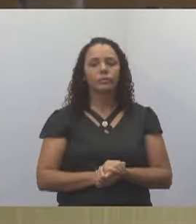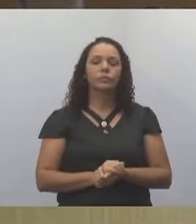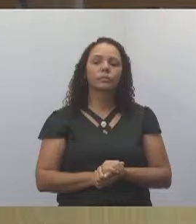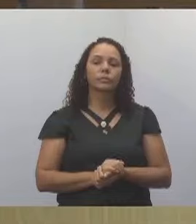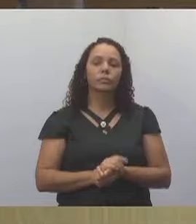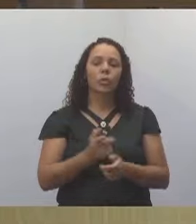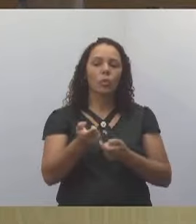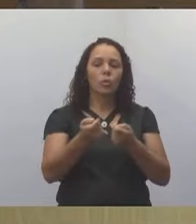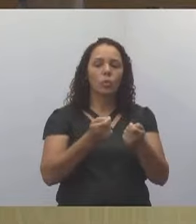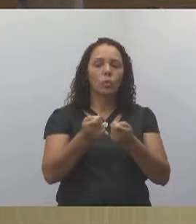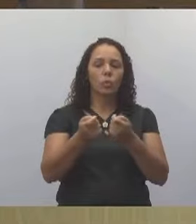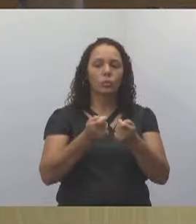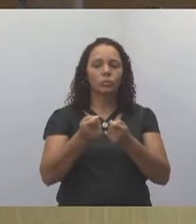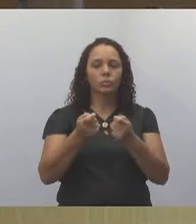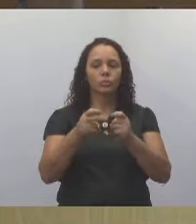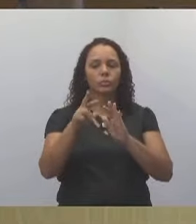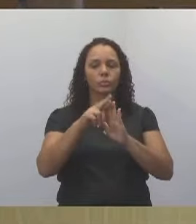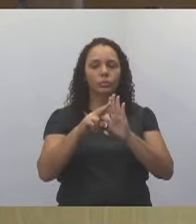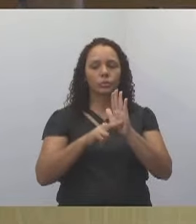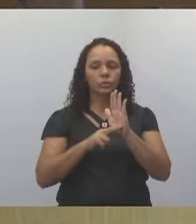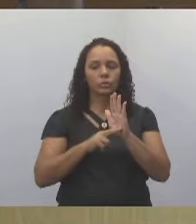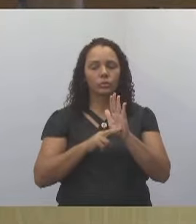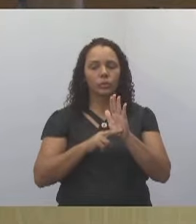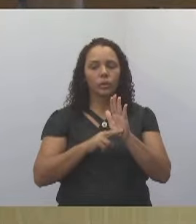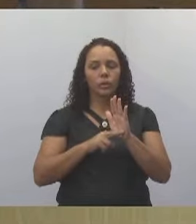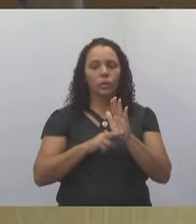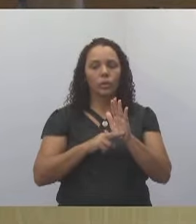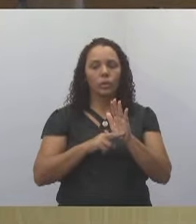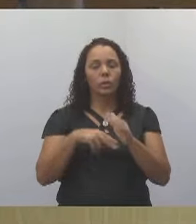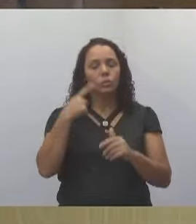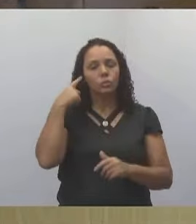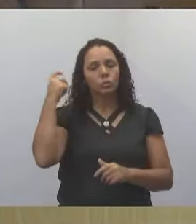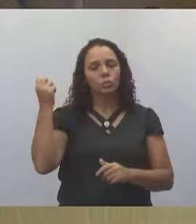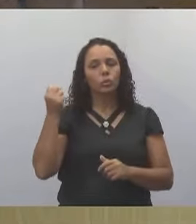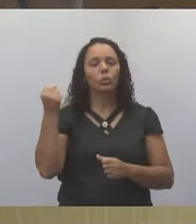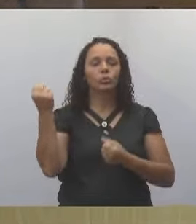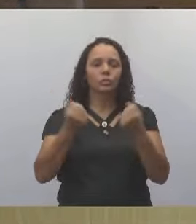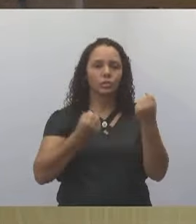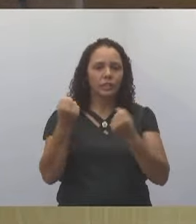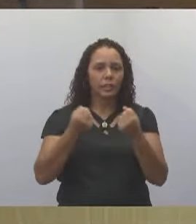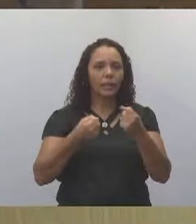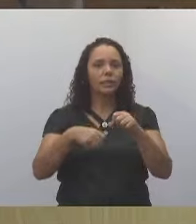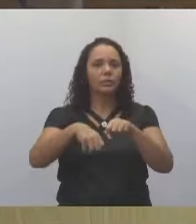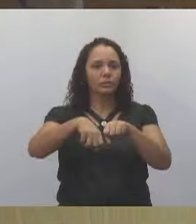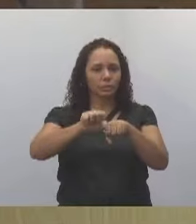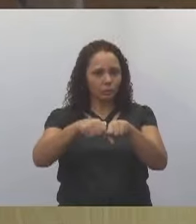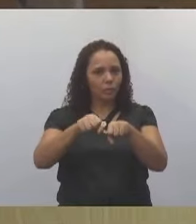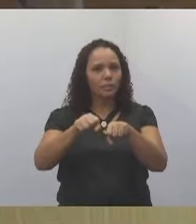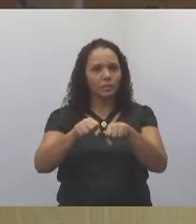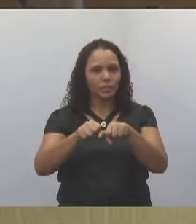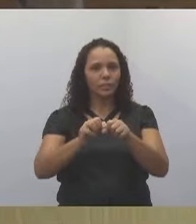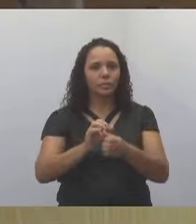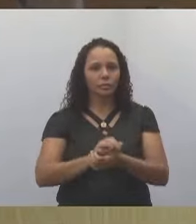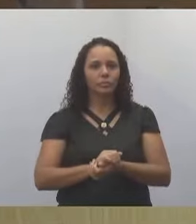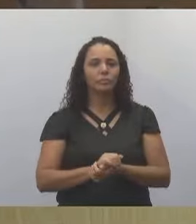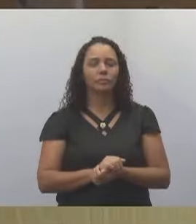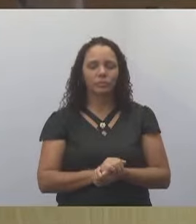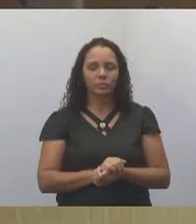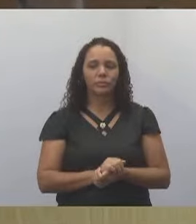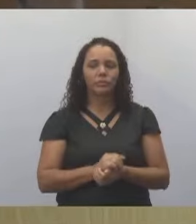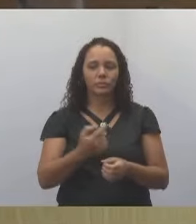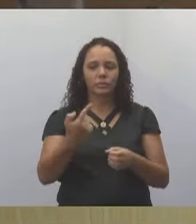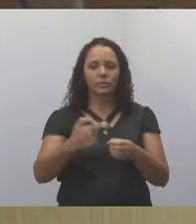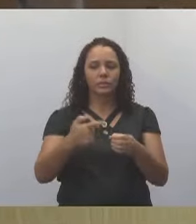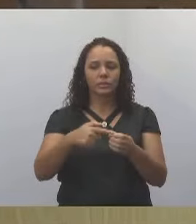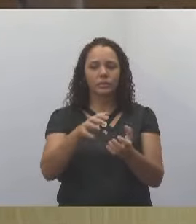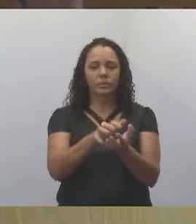controle de emissão de ruídos decorrentes de escapamentos de motocicletas e veículos similares, considerando o interesse local do município de